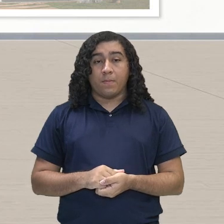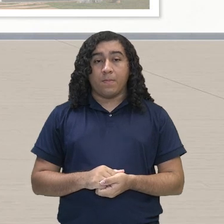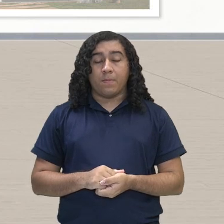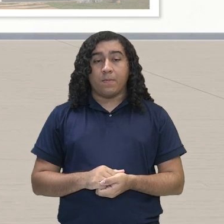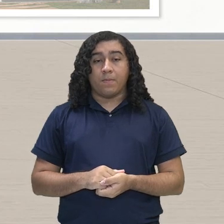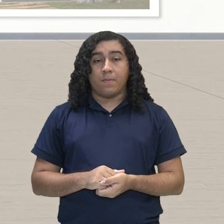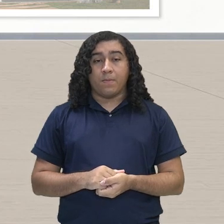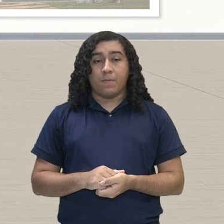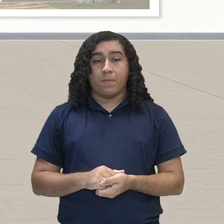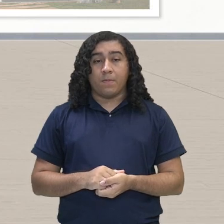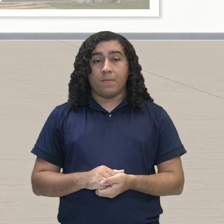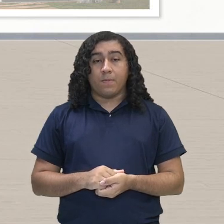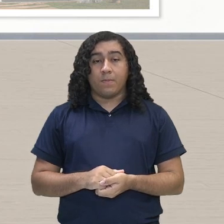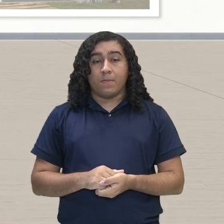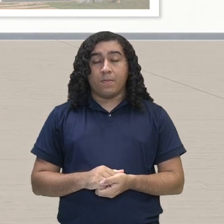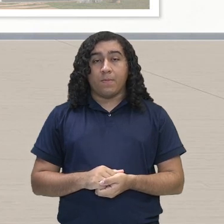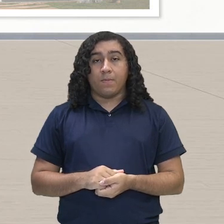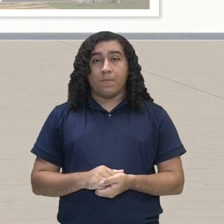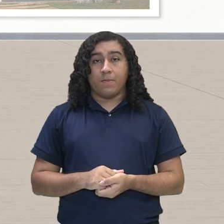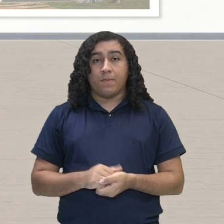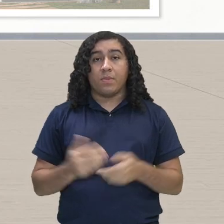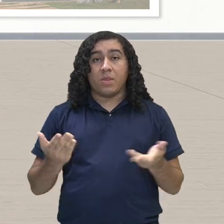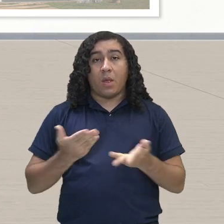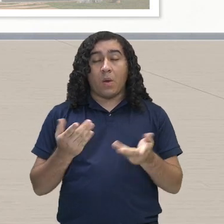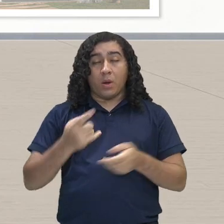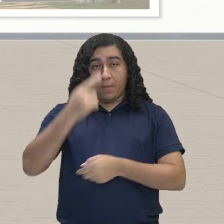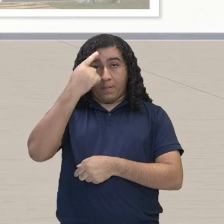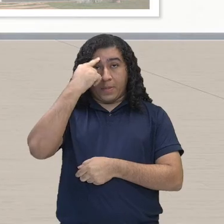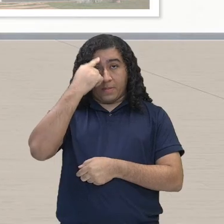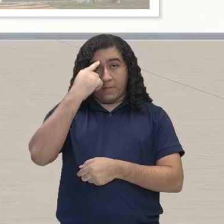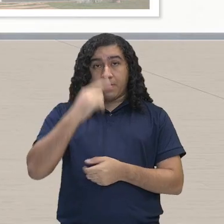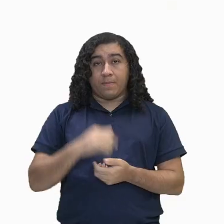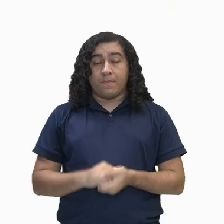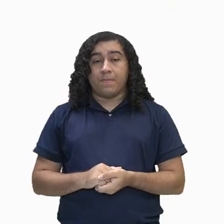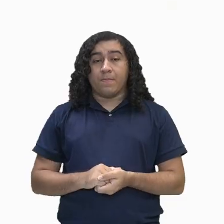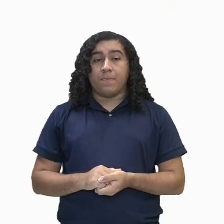te convidar para a seguinte reflexão.